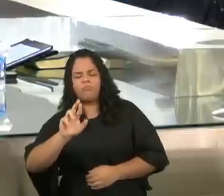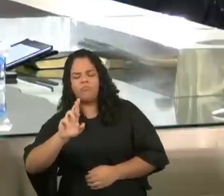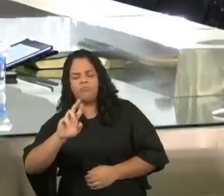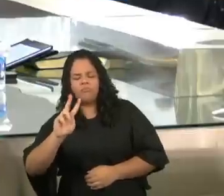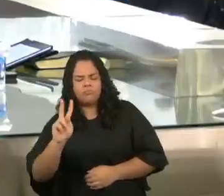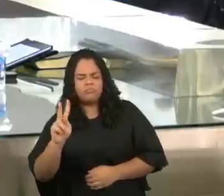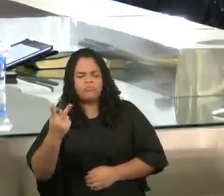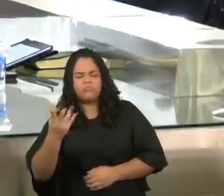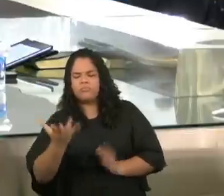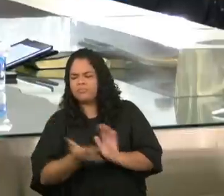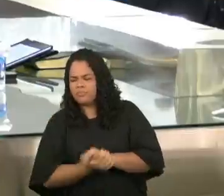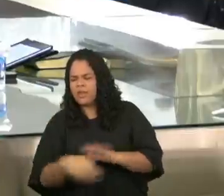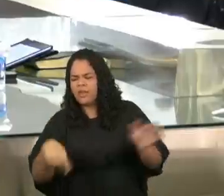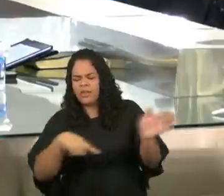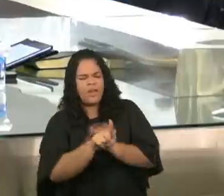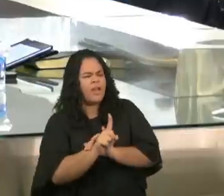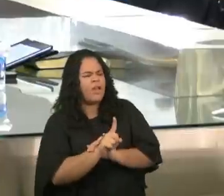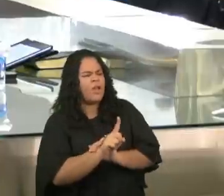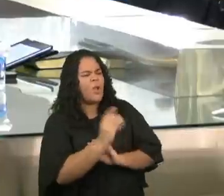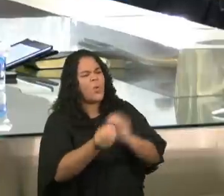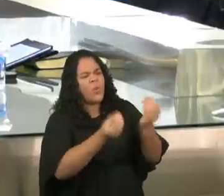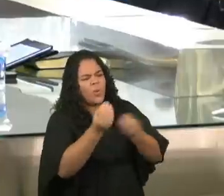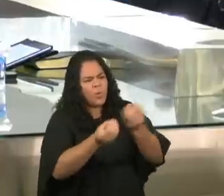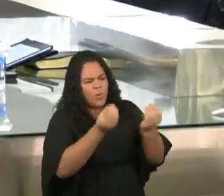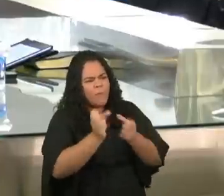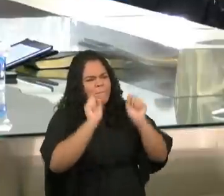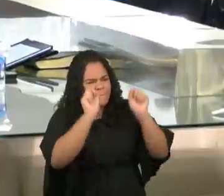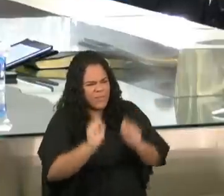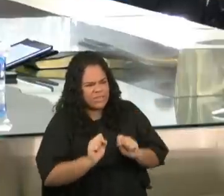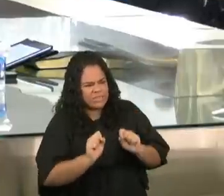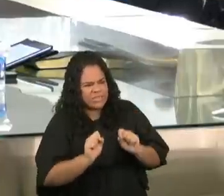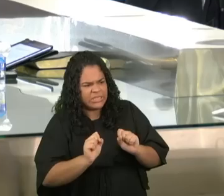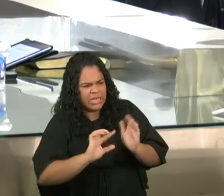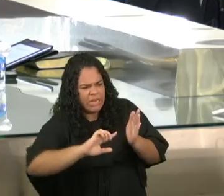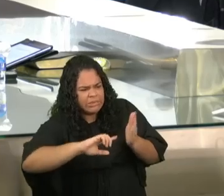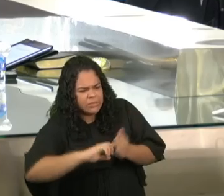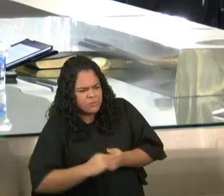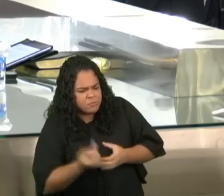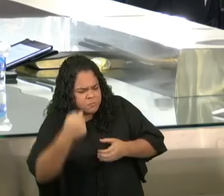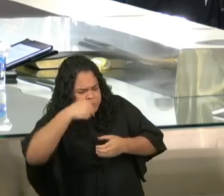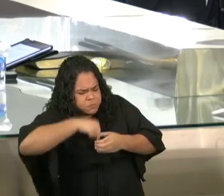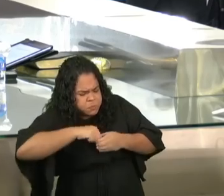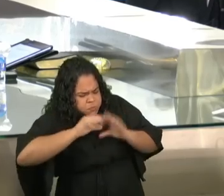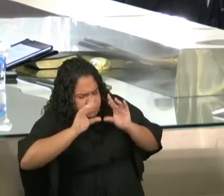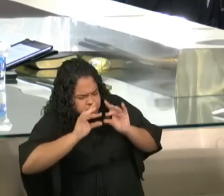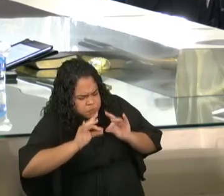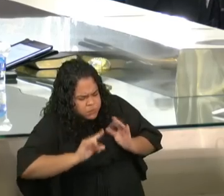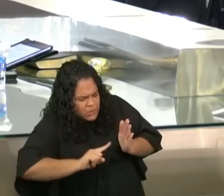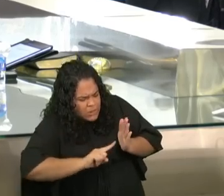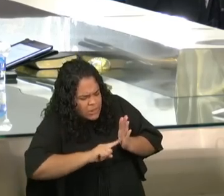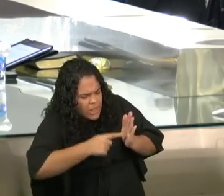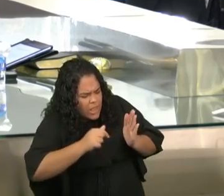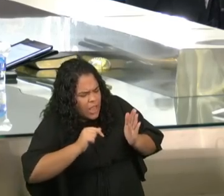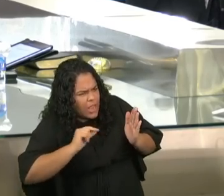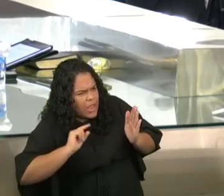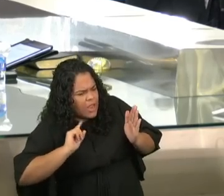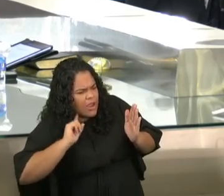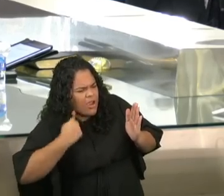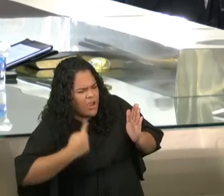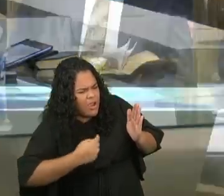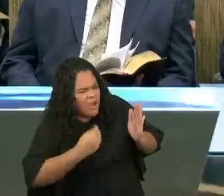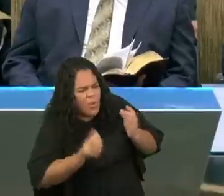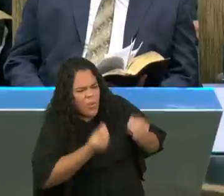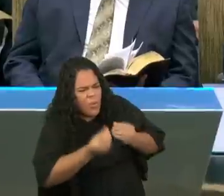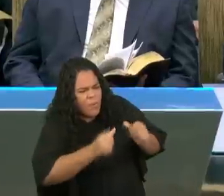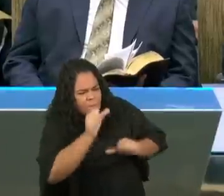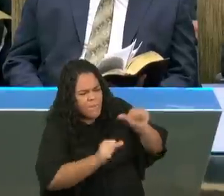que eu faço para mudar isso na mulher, para que ela seja homem. E pergunta a ela sobre a indispensabilidade